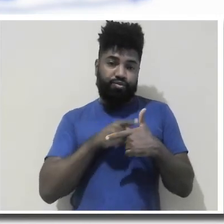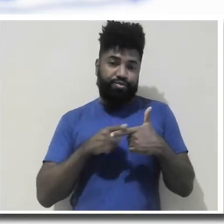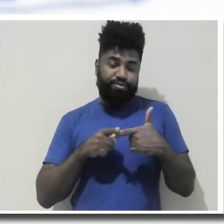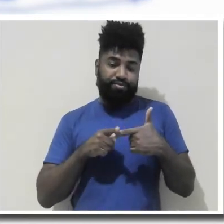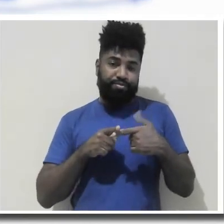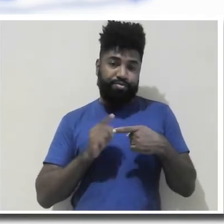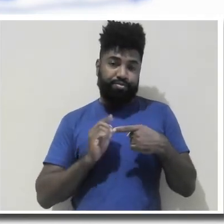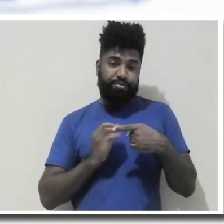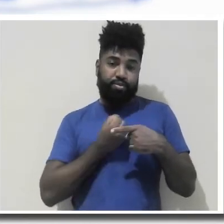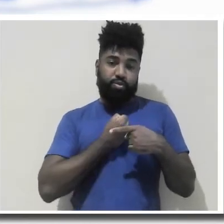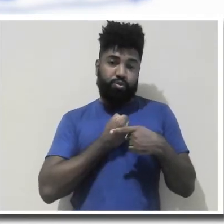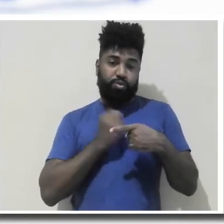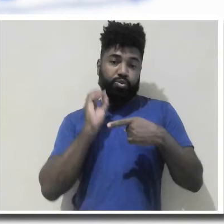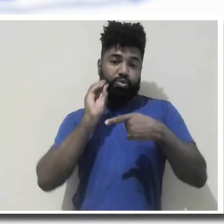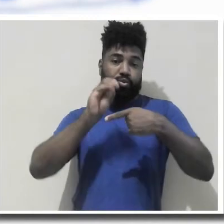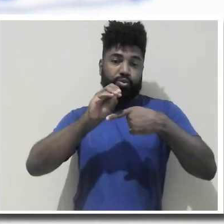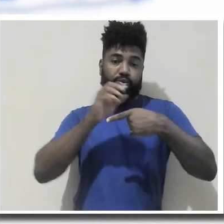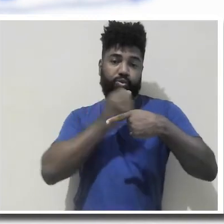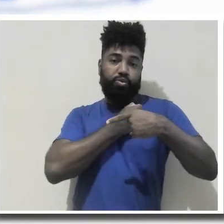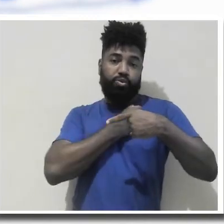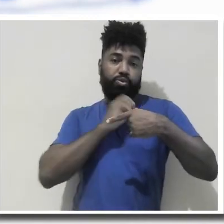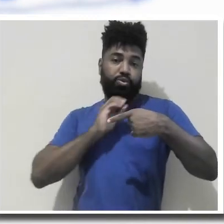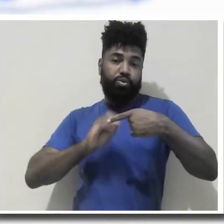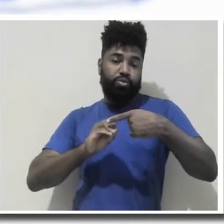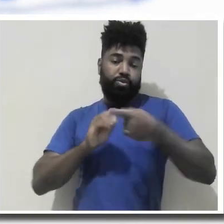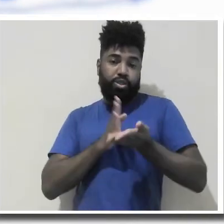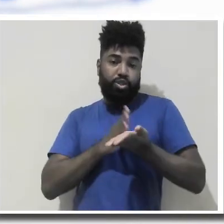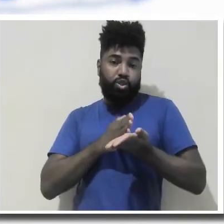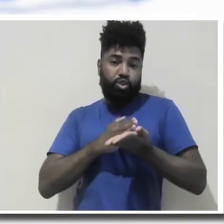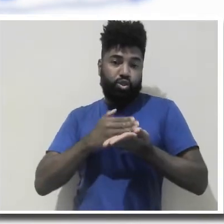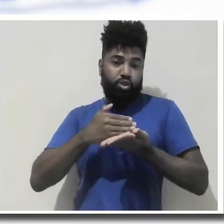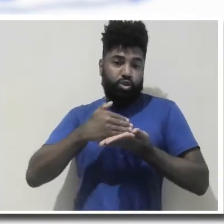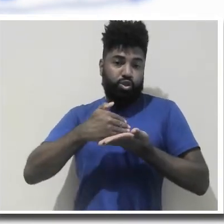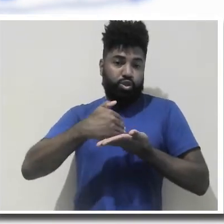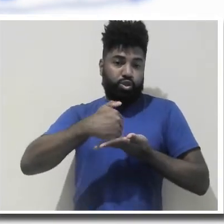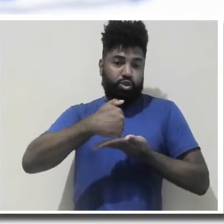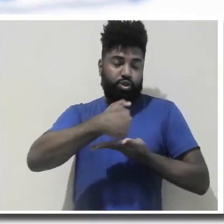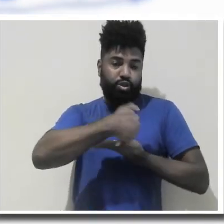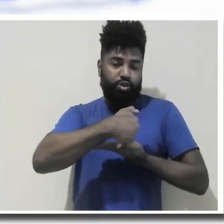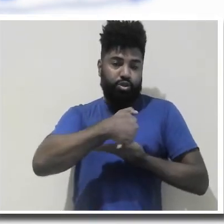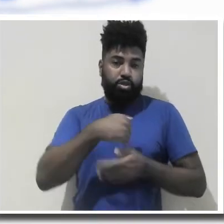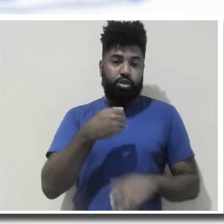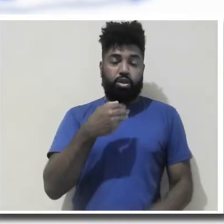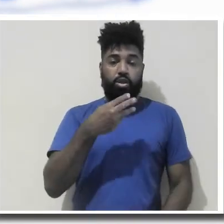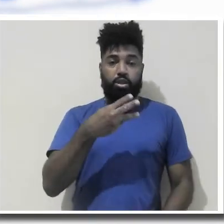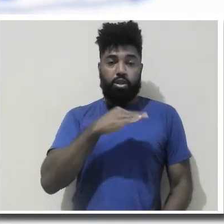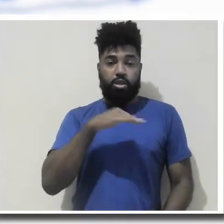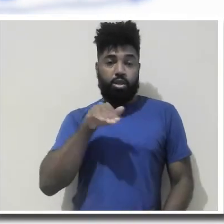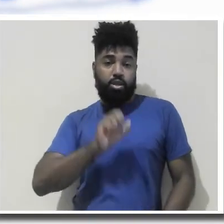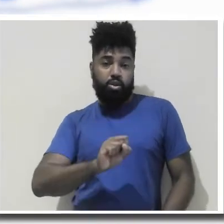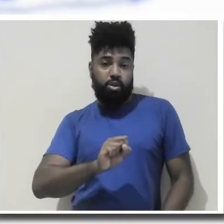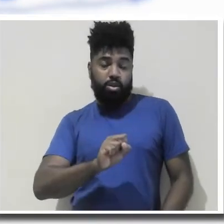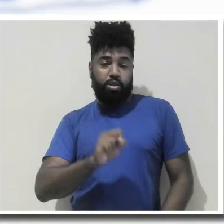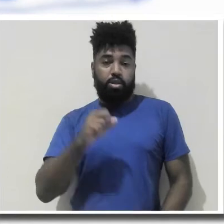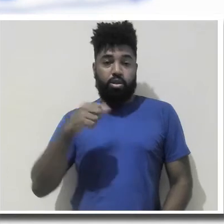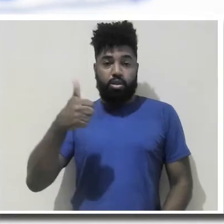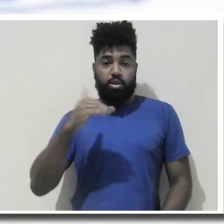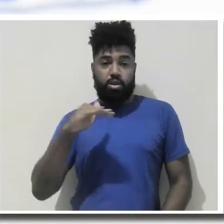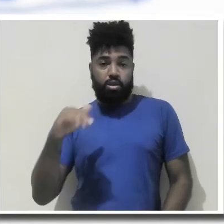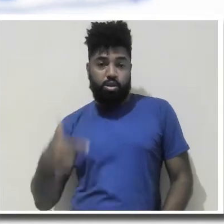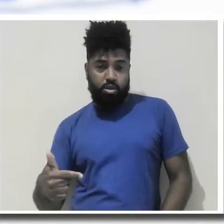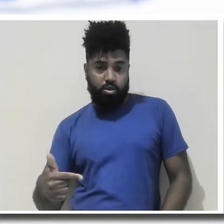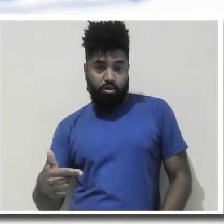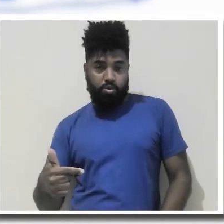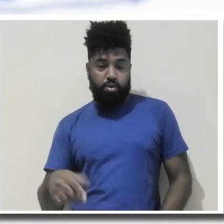partes, 3/8, e não conseguimos esses números no conjunto dos naturais e